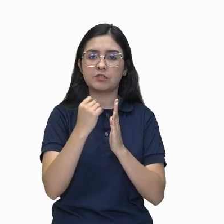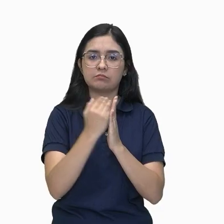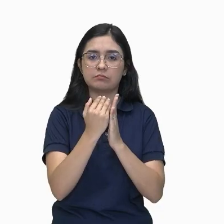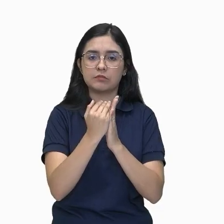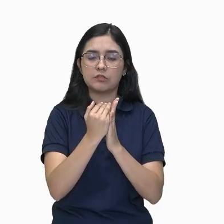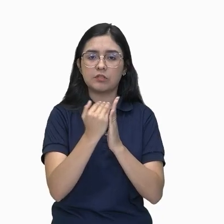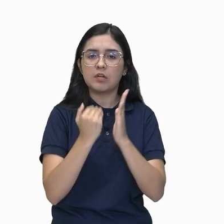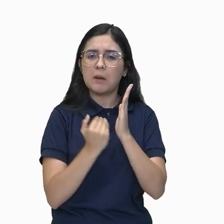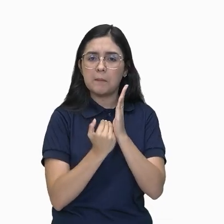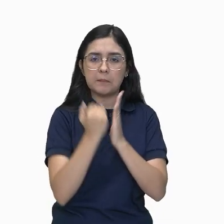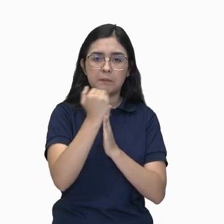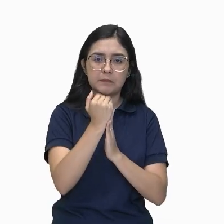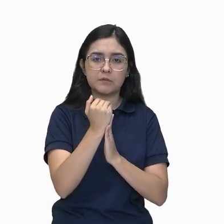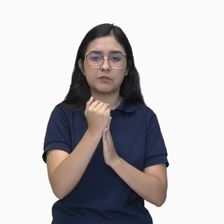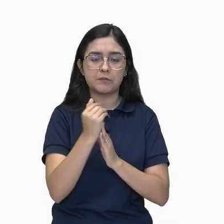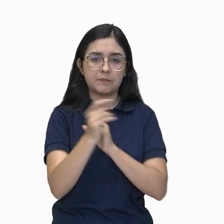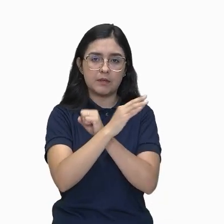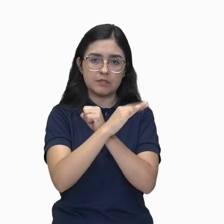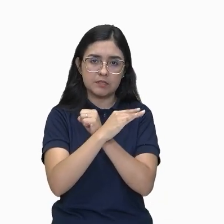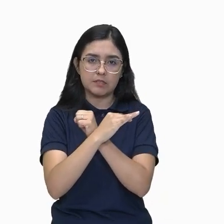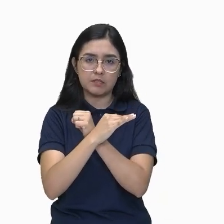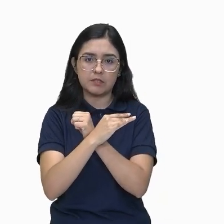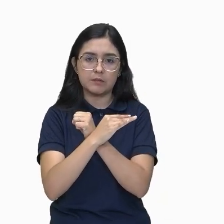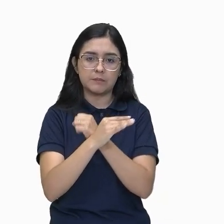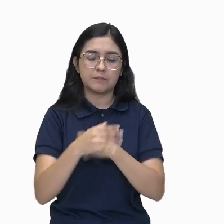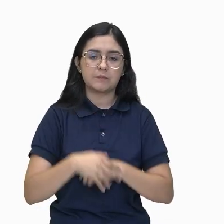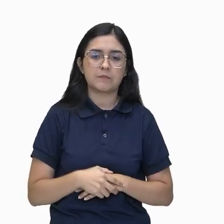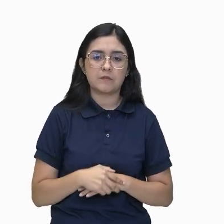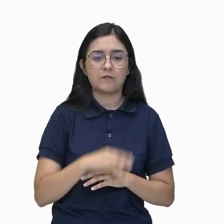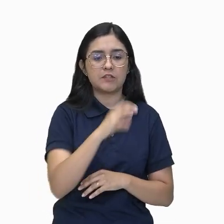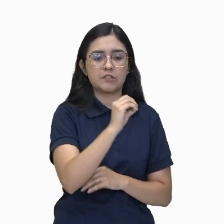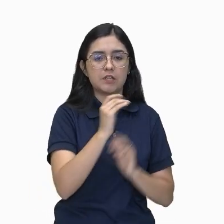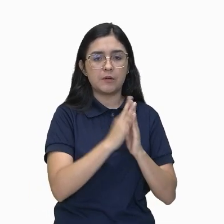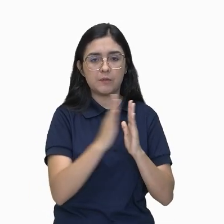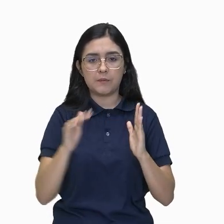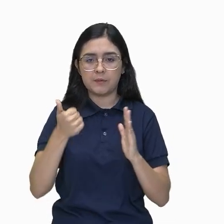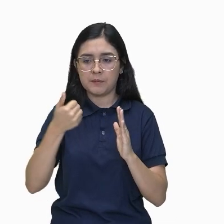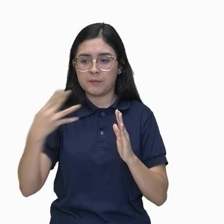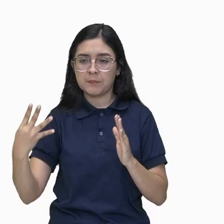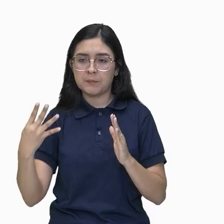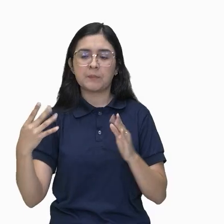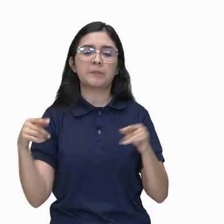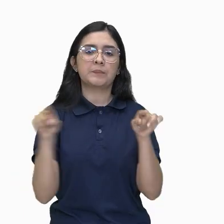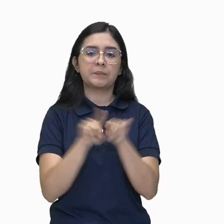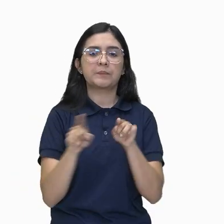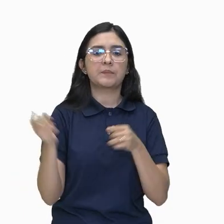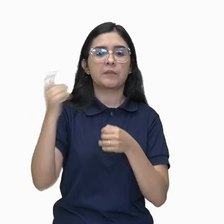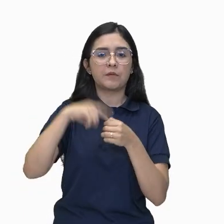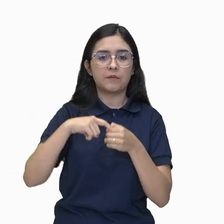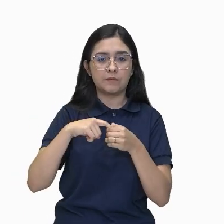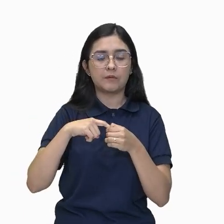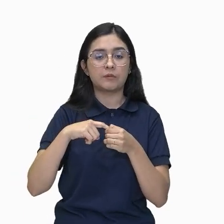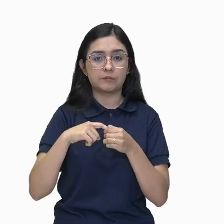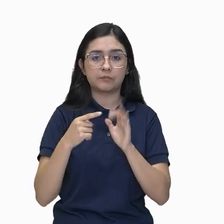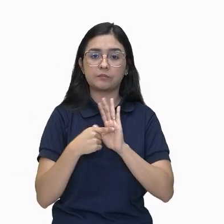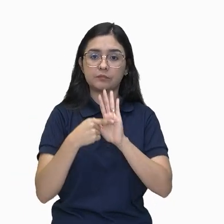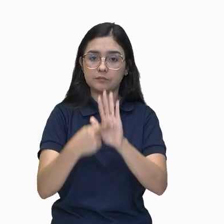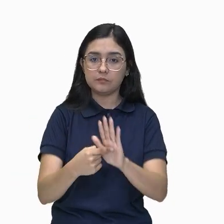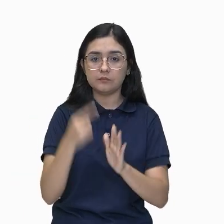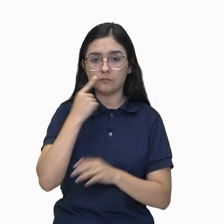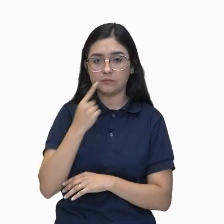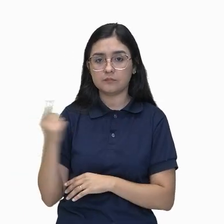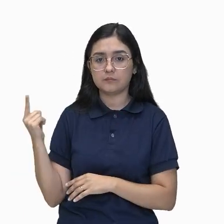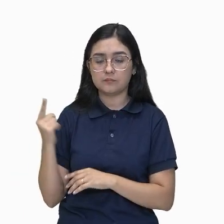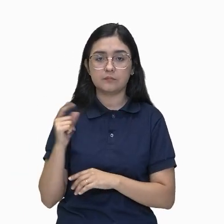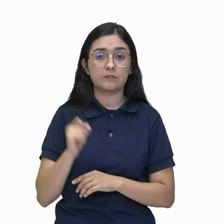ou alcalinidade, e essa escala vai de 0 a 14. E aí a gente volta novamente com a escala de pH,